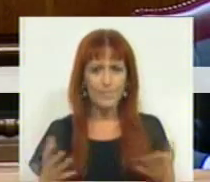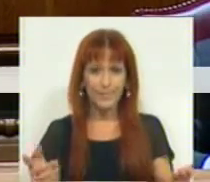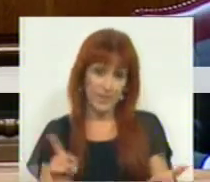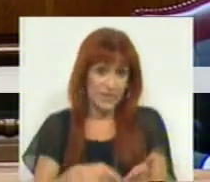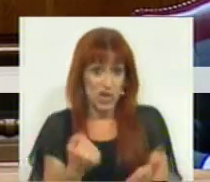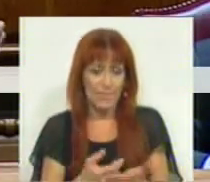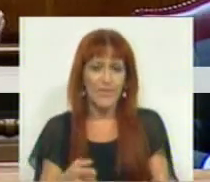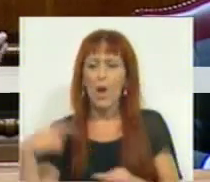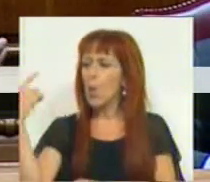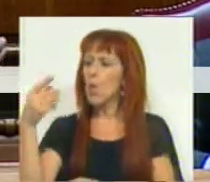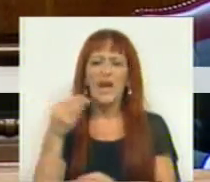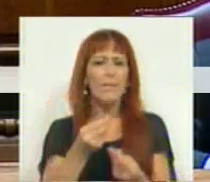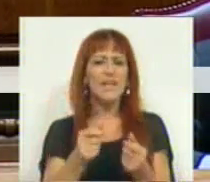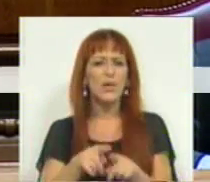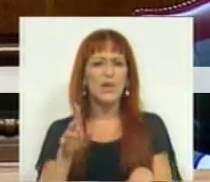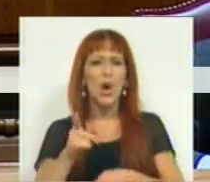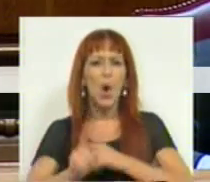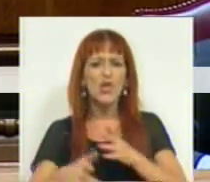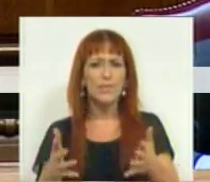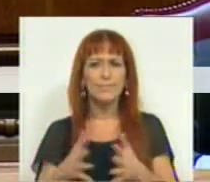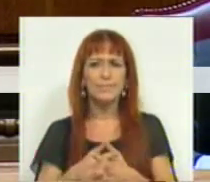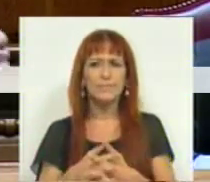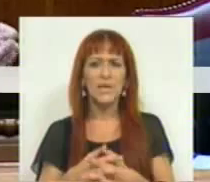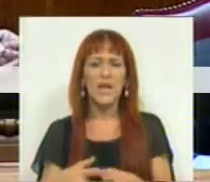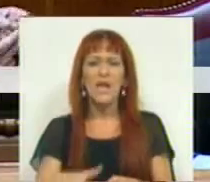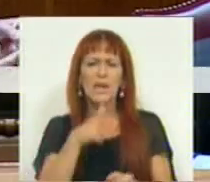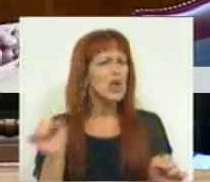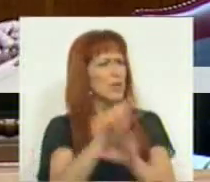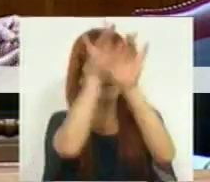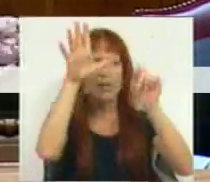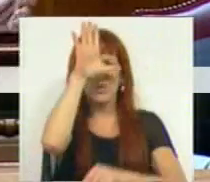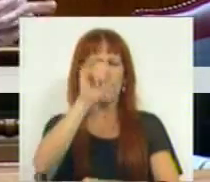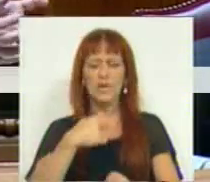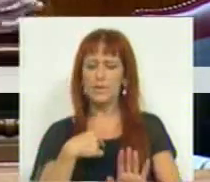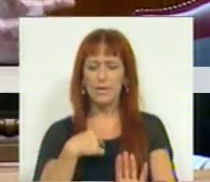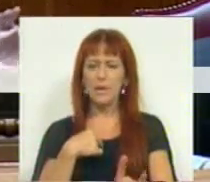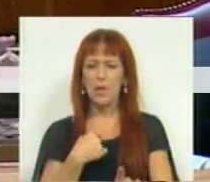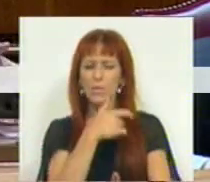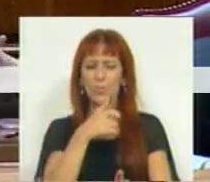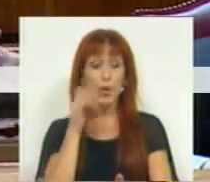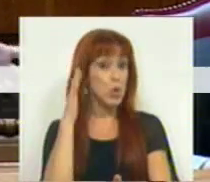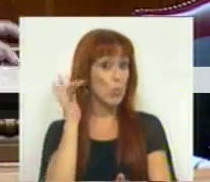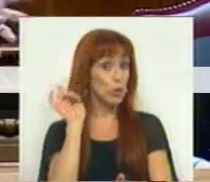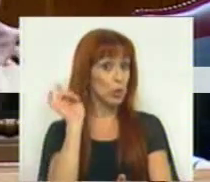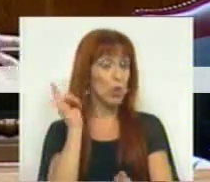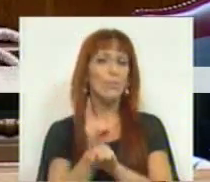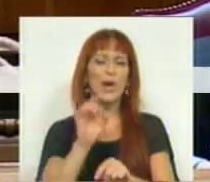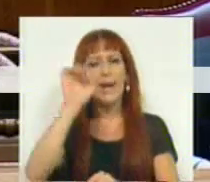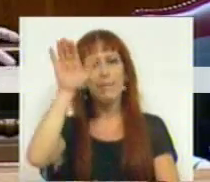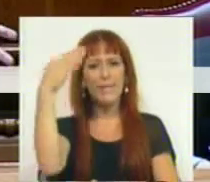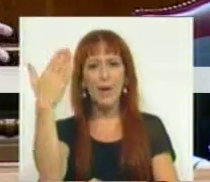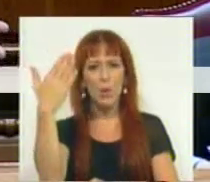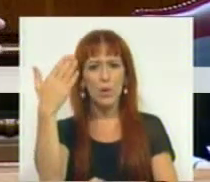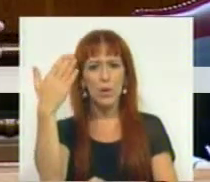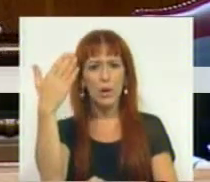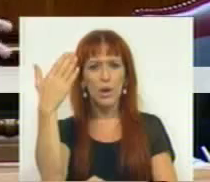E foi a única matéria relativamente à qual explicitamente o Governo não se comprometeu com um número, porque, em primeiro